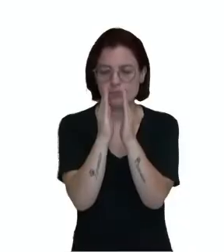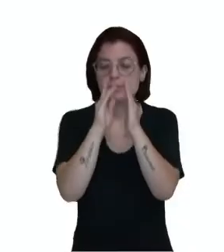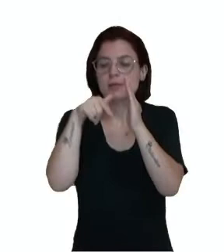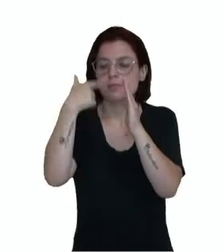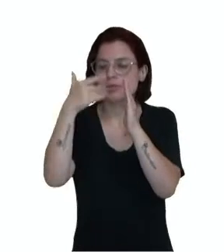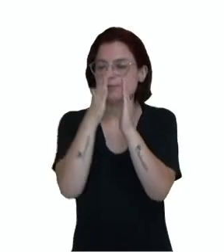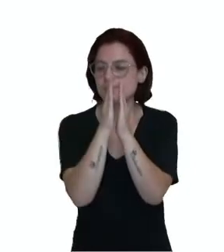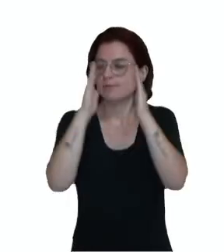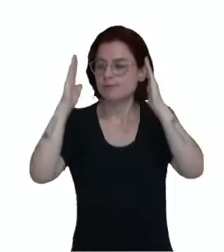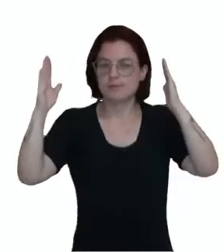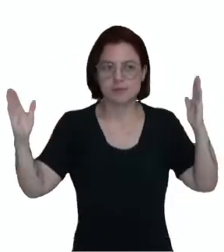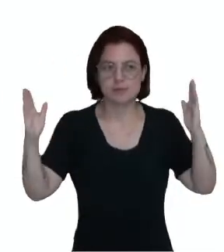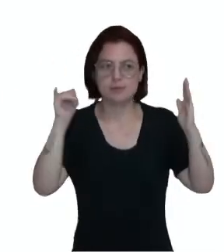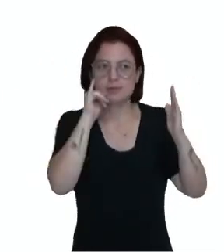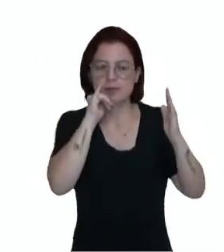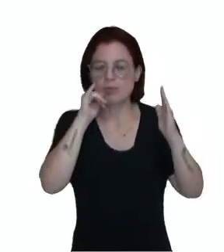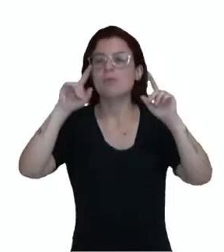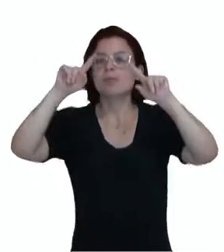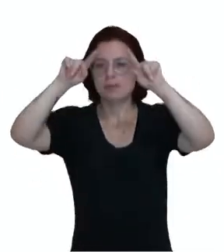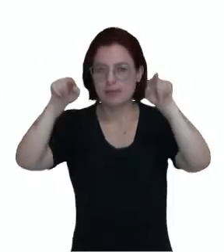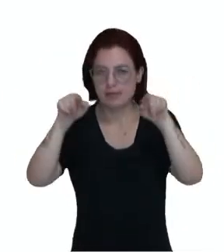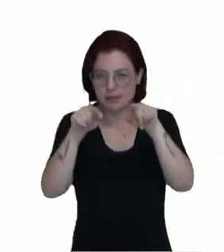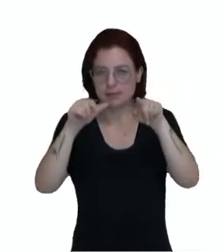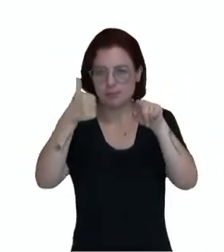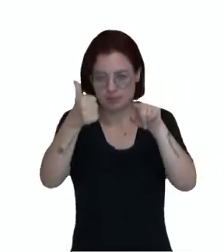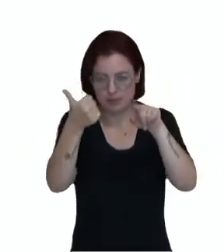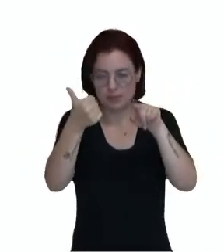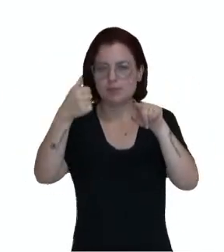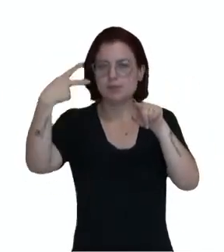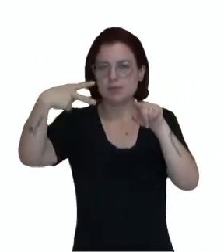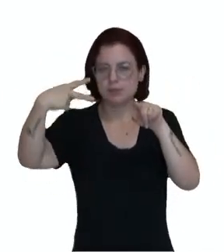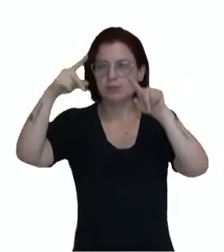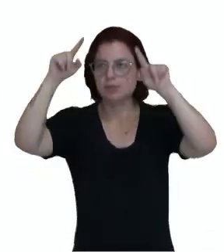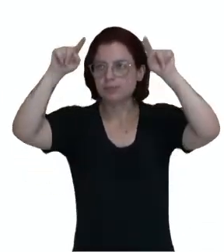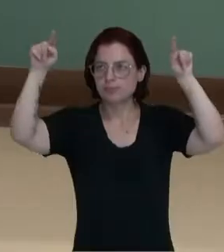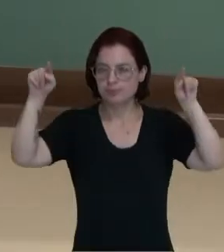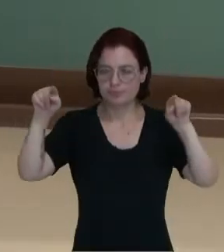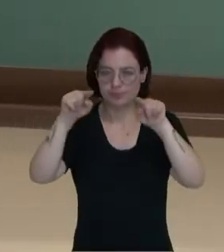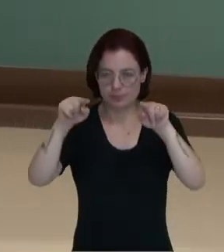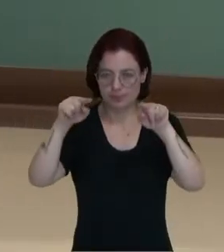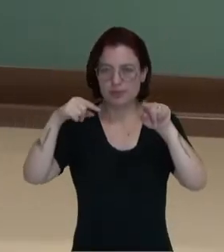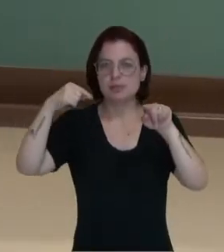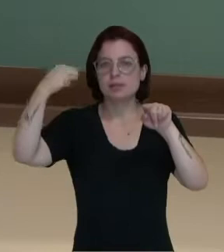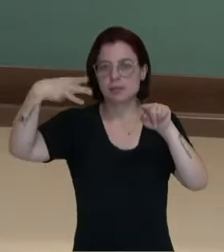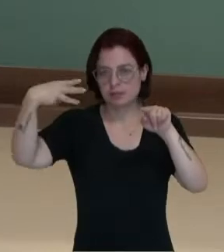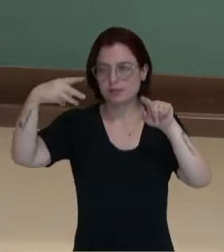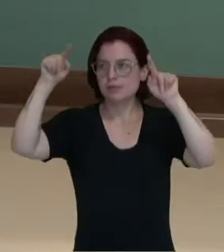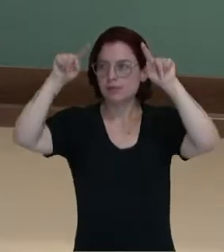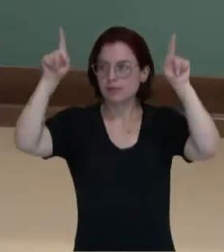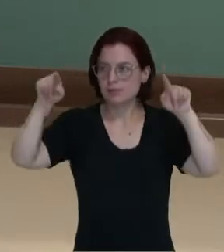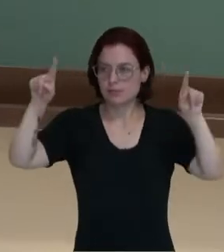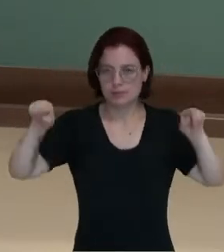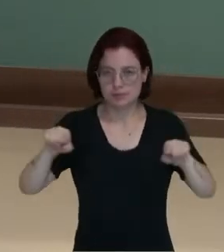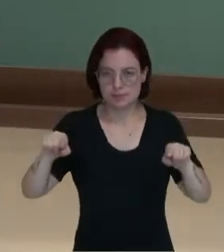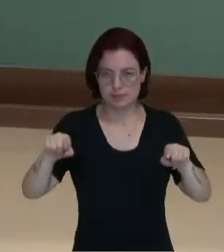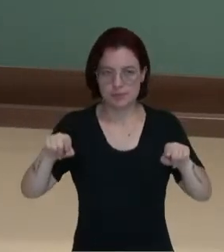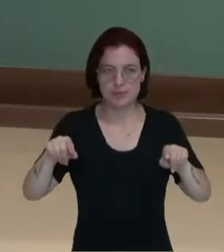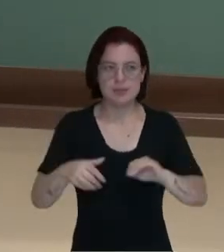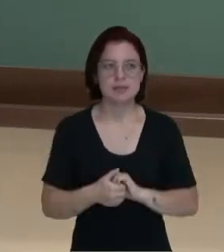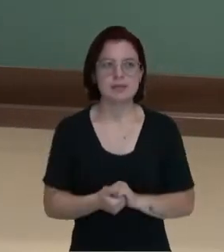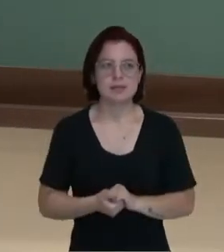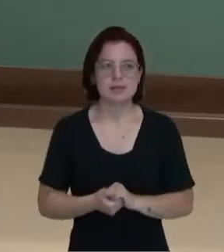associação. São eles parênteses, colchetes e chaves. Pela ordem, nós resolvemos primeiro o que está dentro